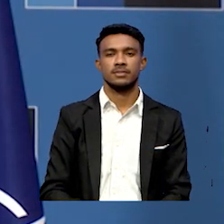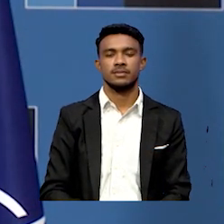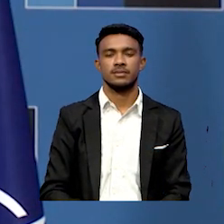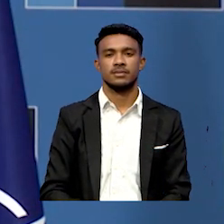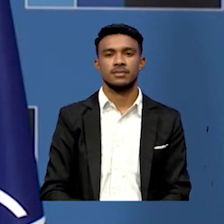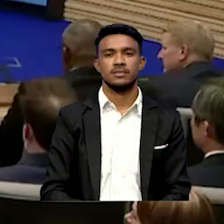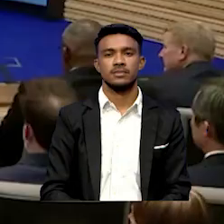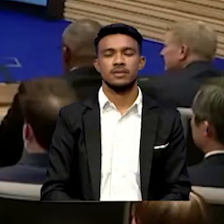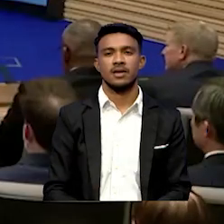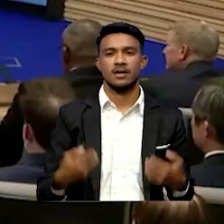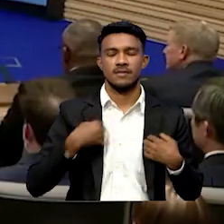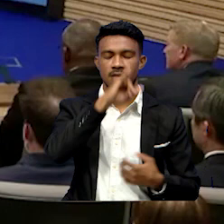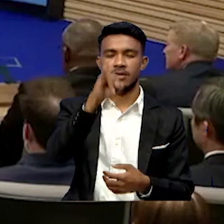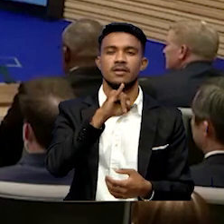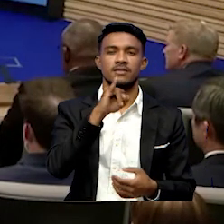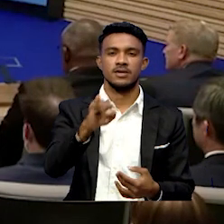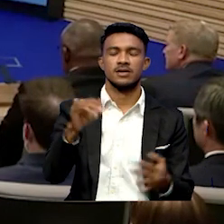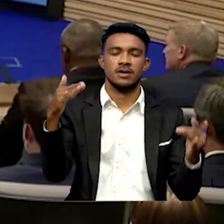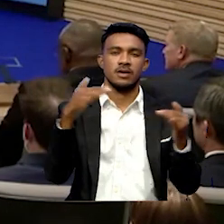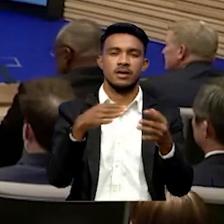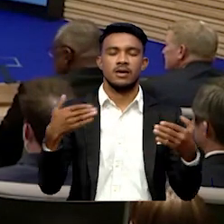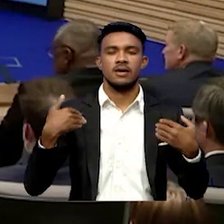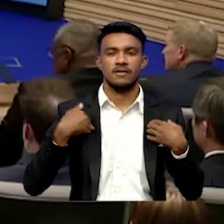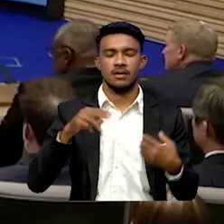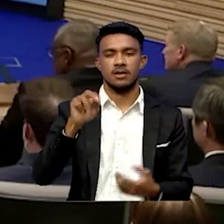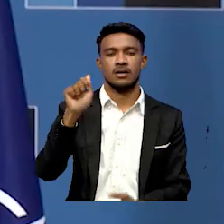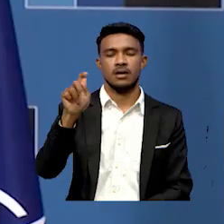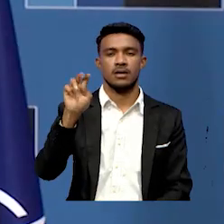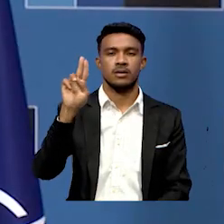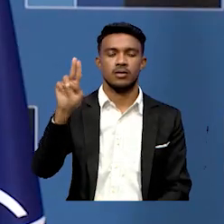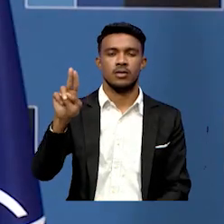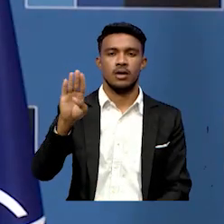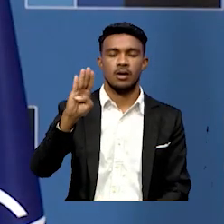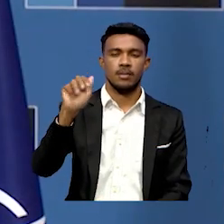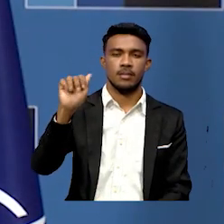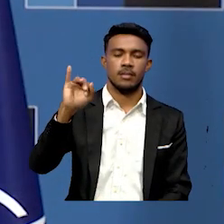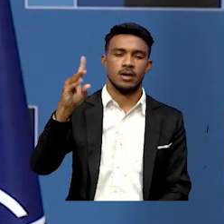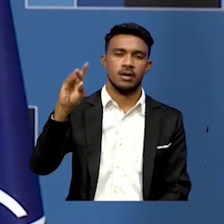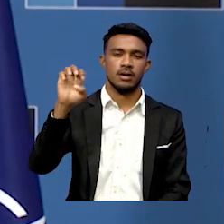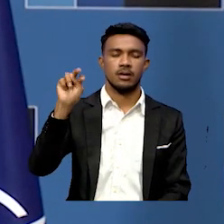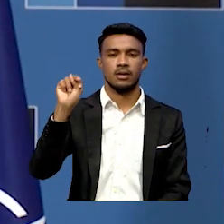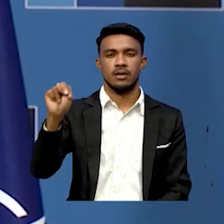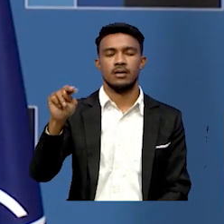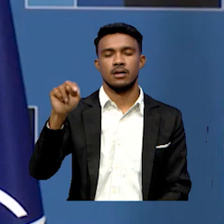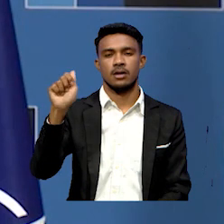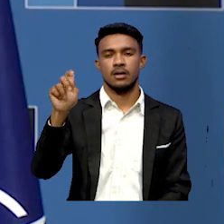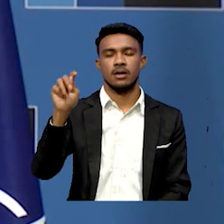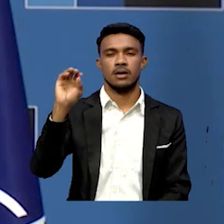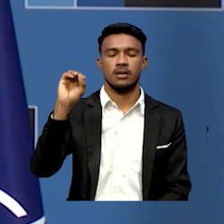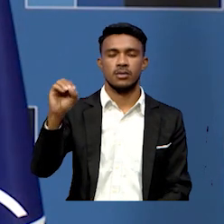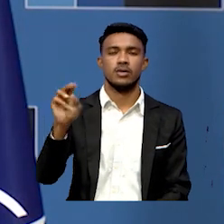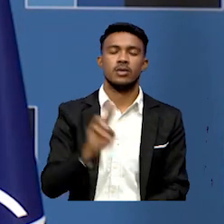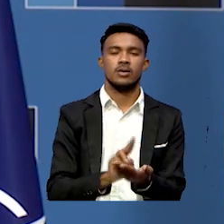the use. Ia entrevista coletiva ne berelija e sede NATO, Bruselas, Biden mos declara, NATO se responde o bainhira usa